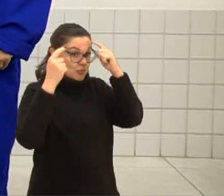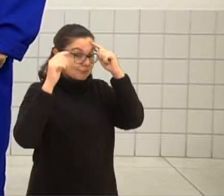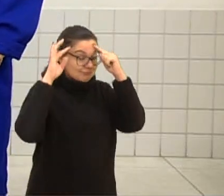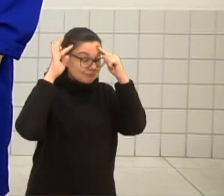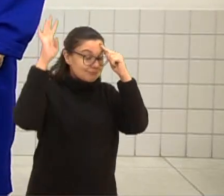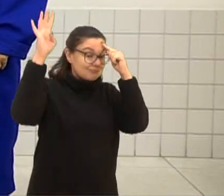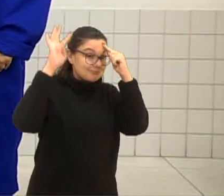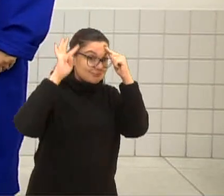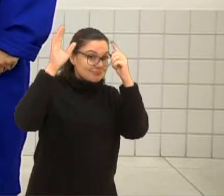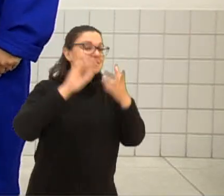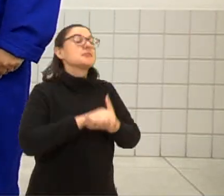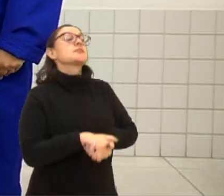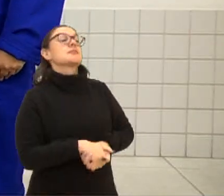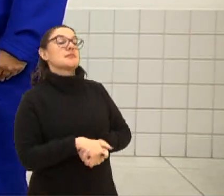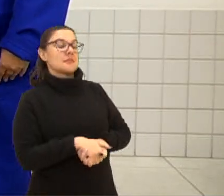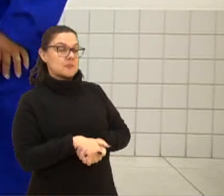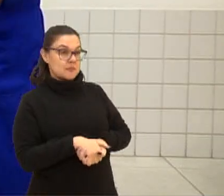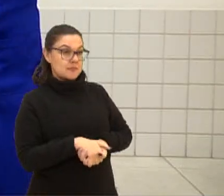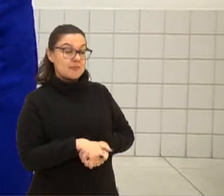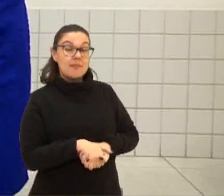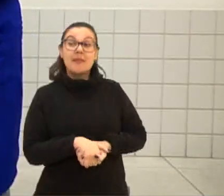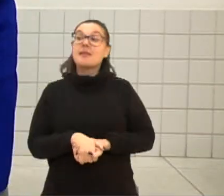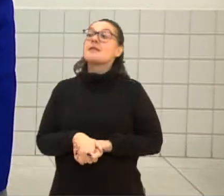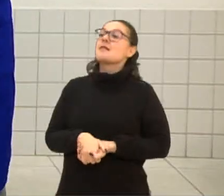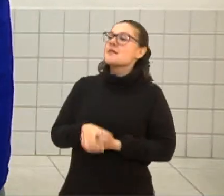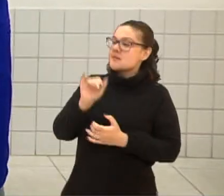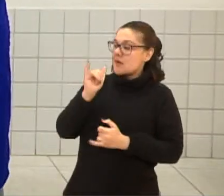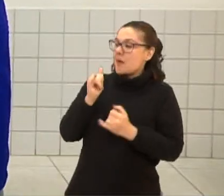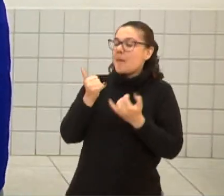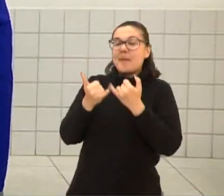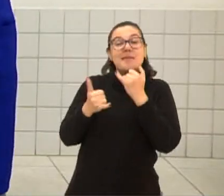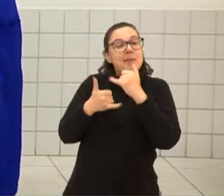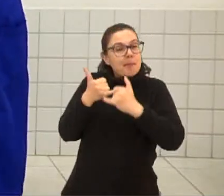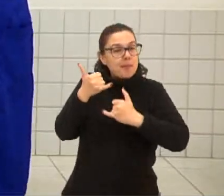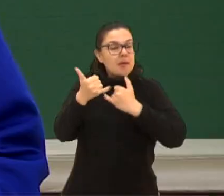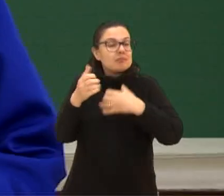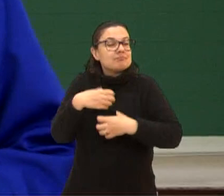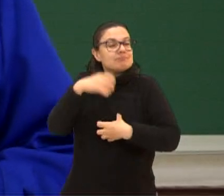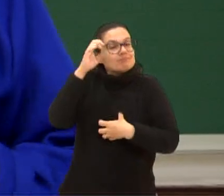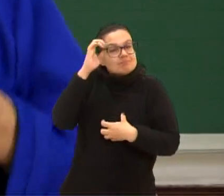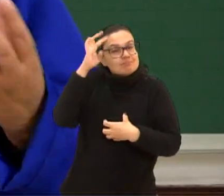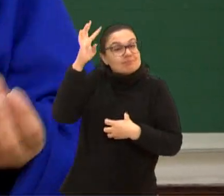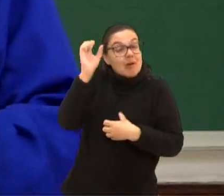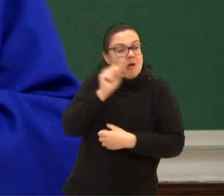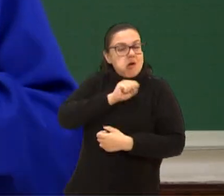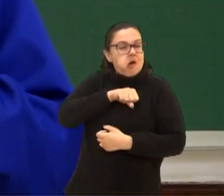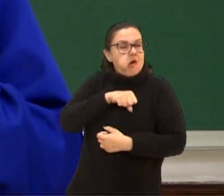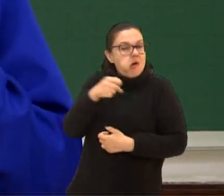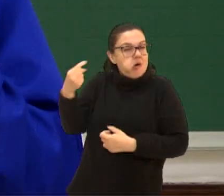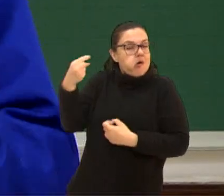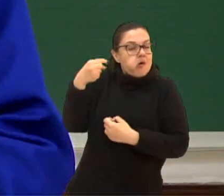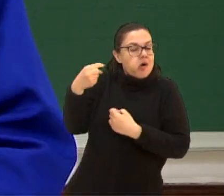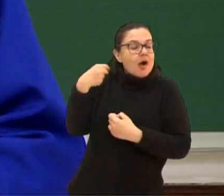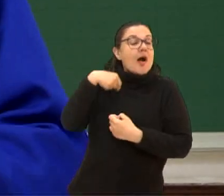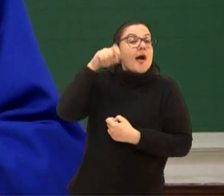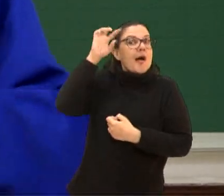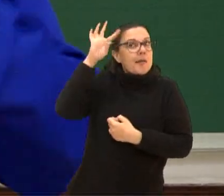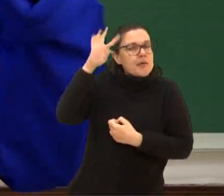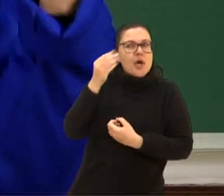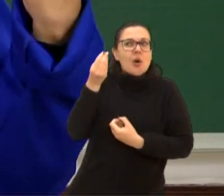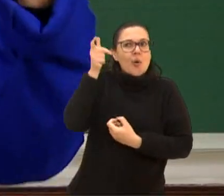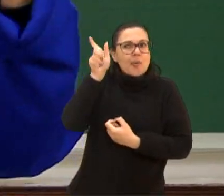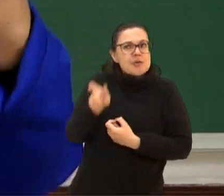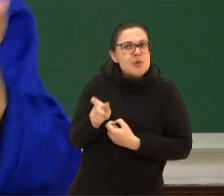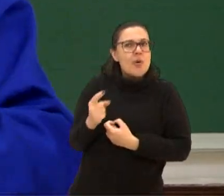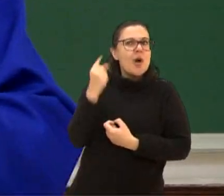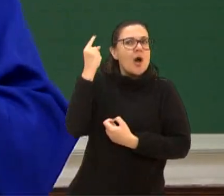da sua imaginação. Isso, vai brincar, né, com esse imaginário, né? Como que é esses personagens, né? Ele